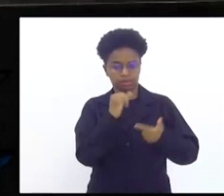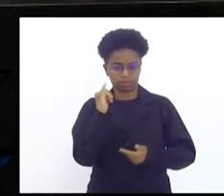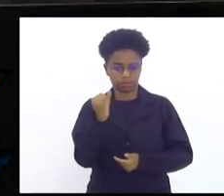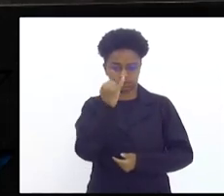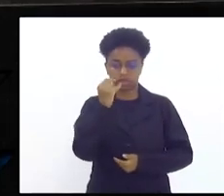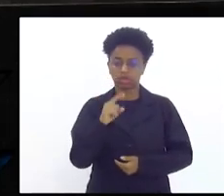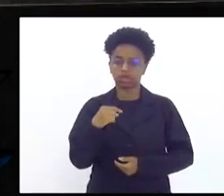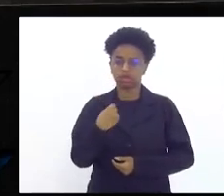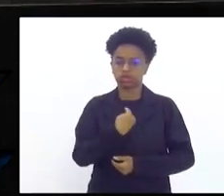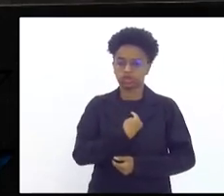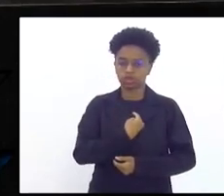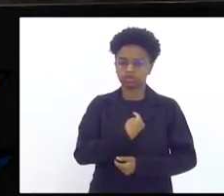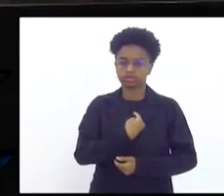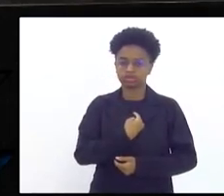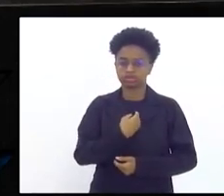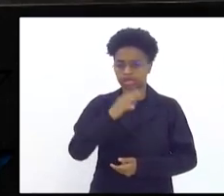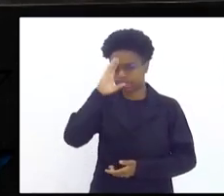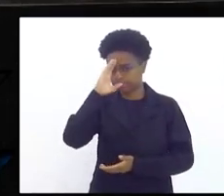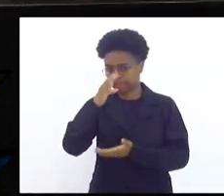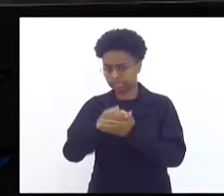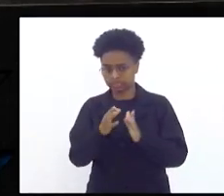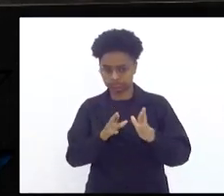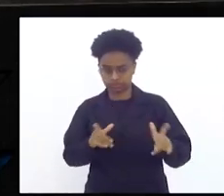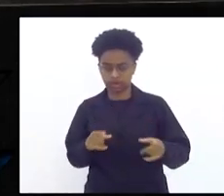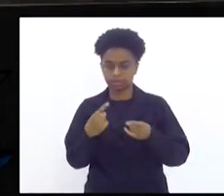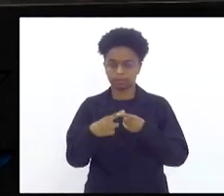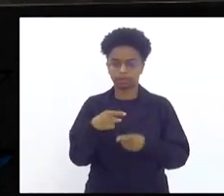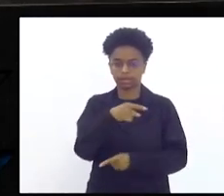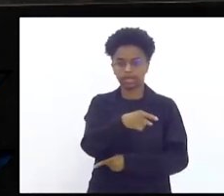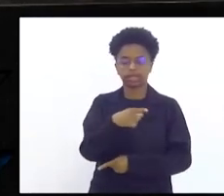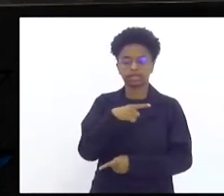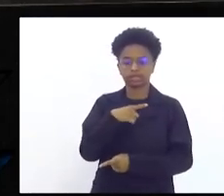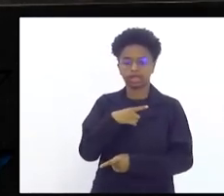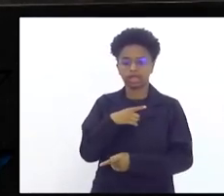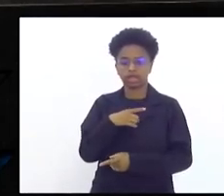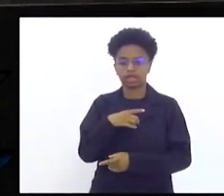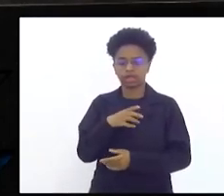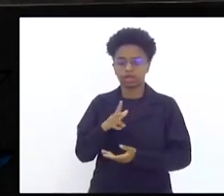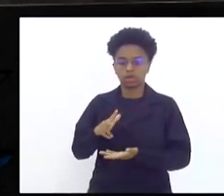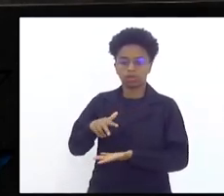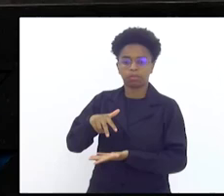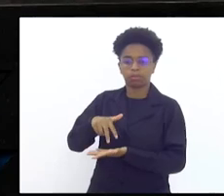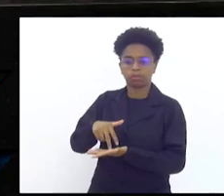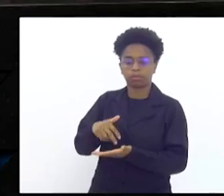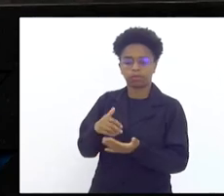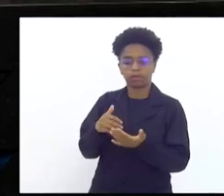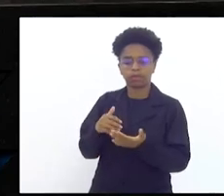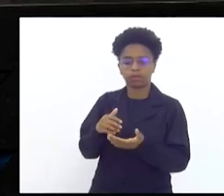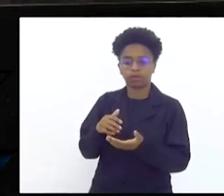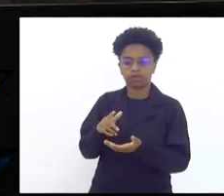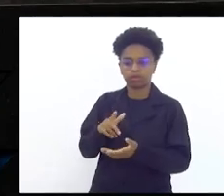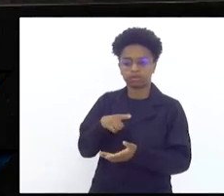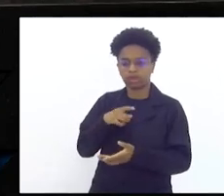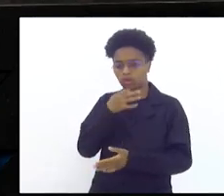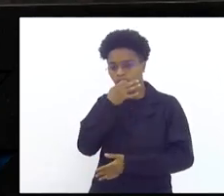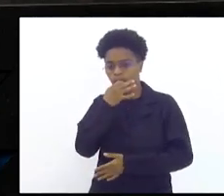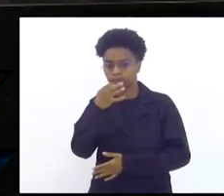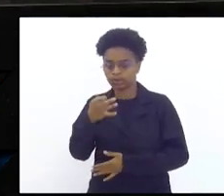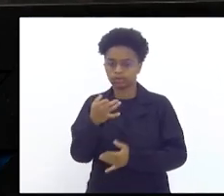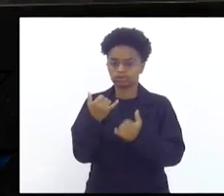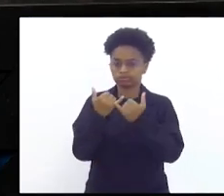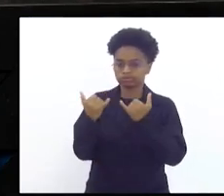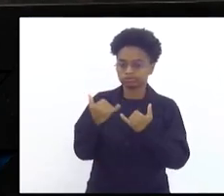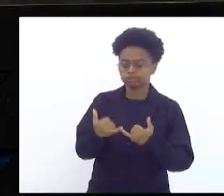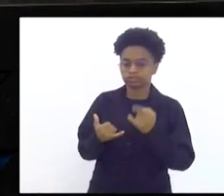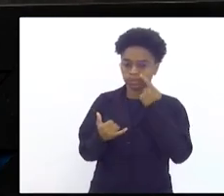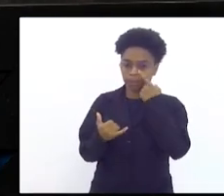de estarmos em teses diferentes né o companheiro tem uma posição mais próxima a uma ala que defende que o